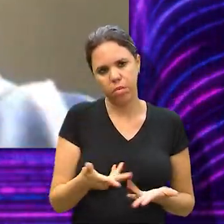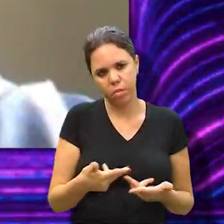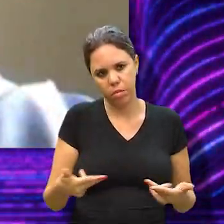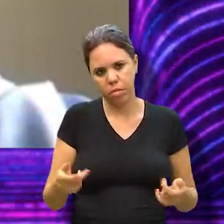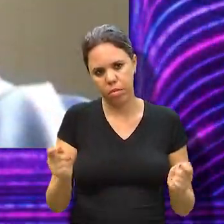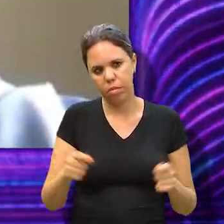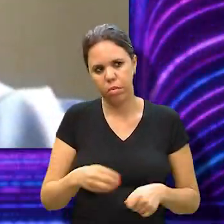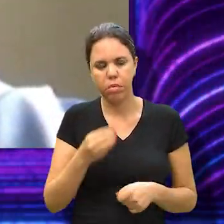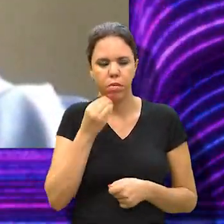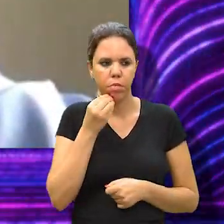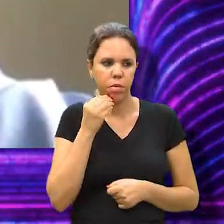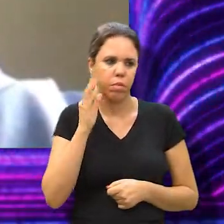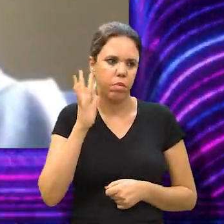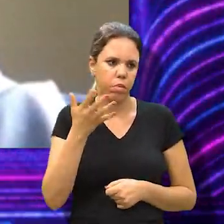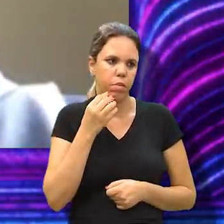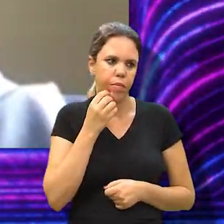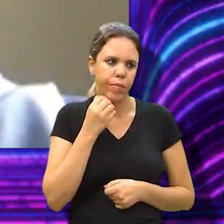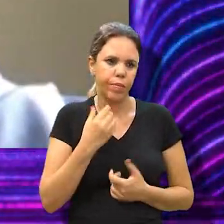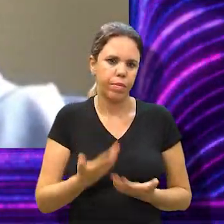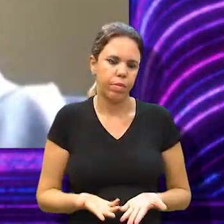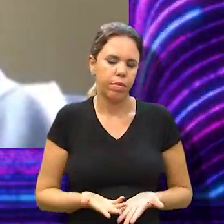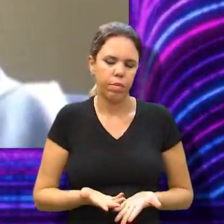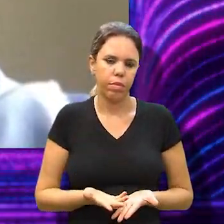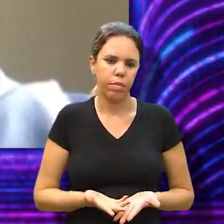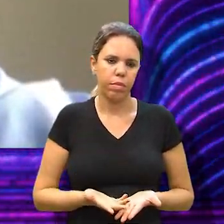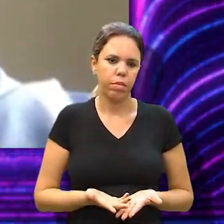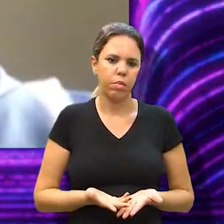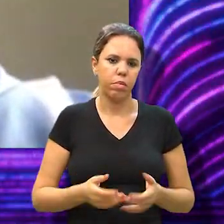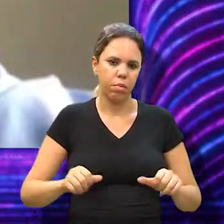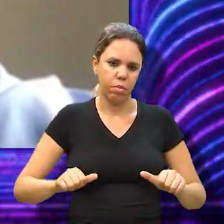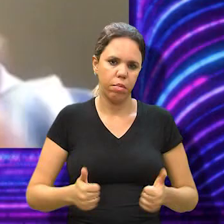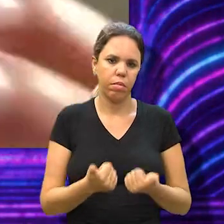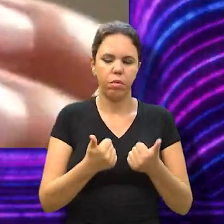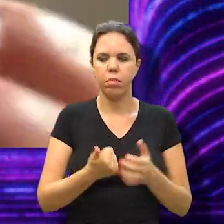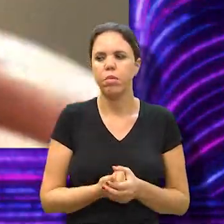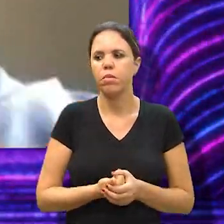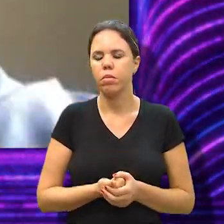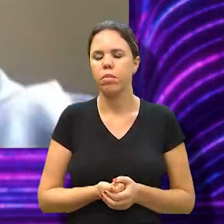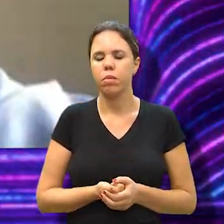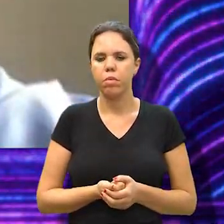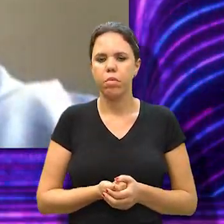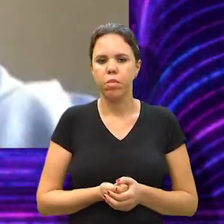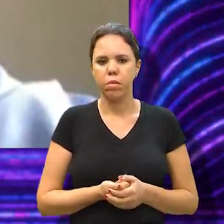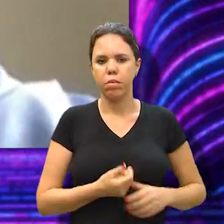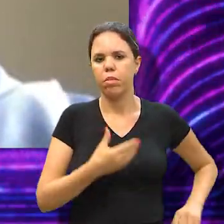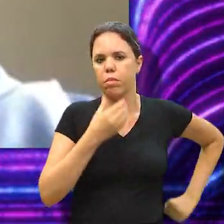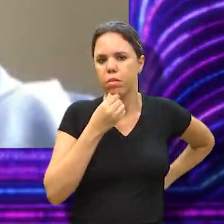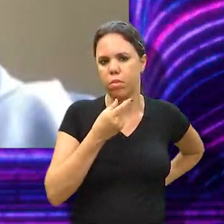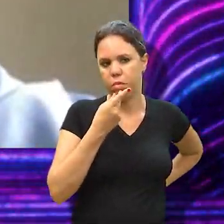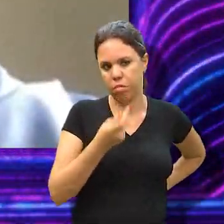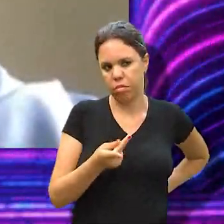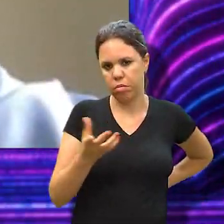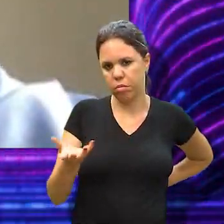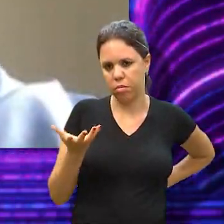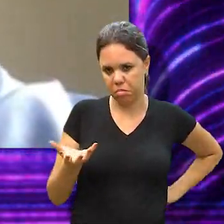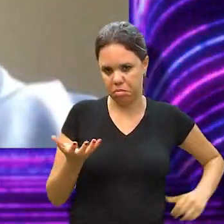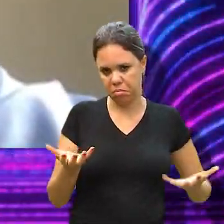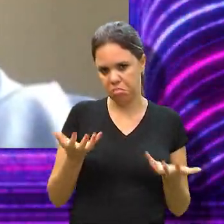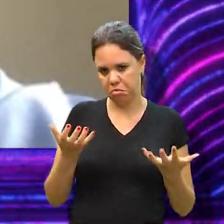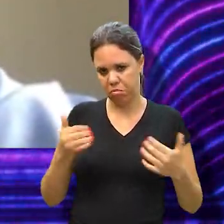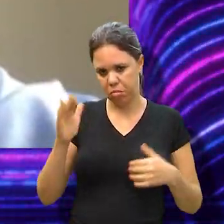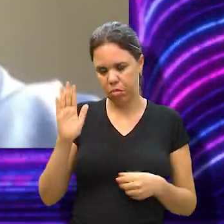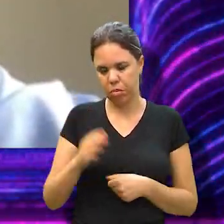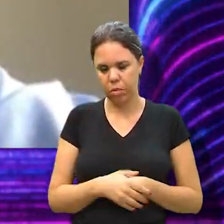né, quais seriam os resultados. E o resultado foi super positivo, e ele falou que ele